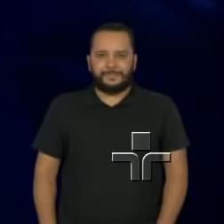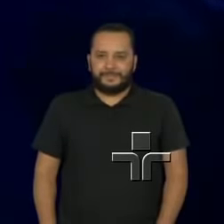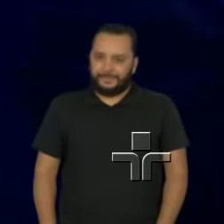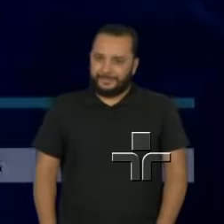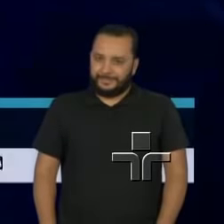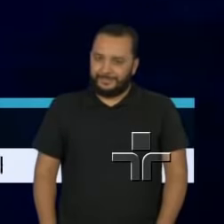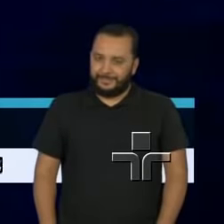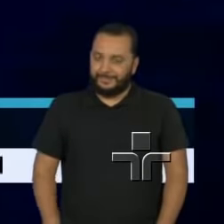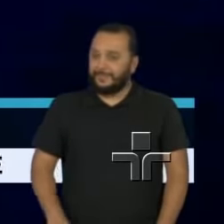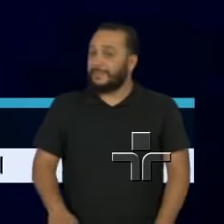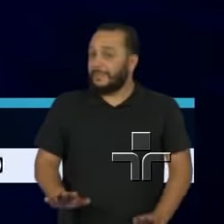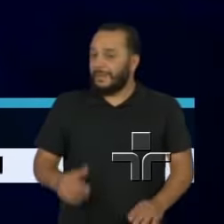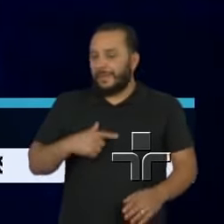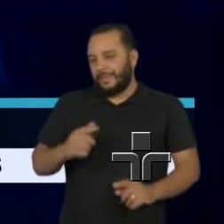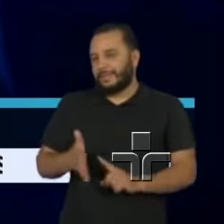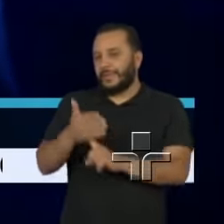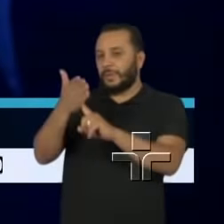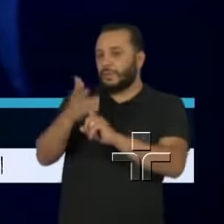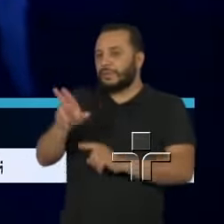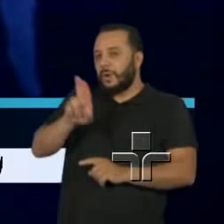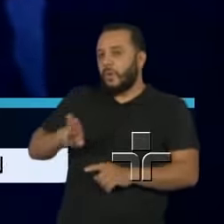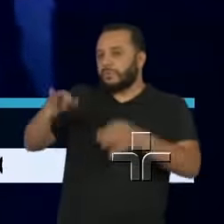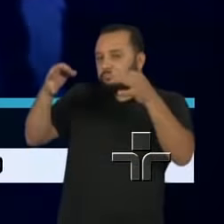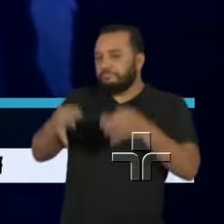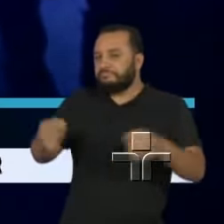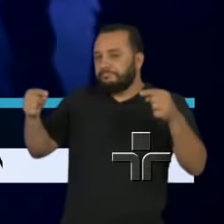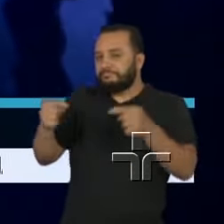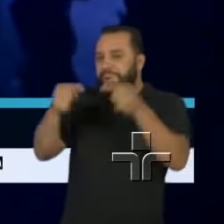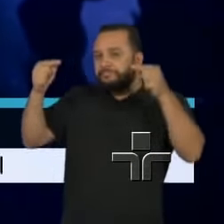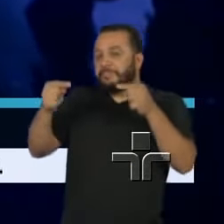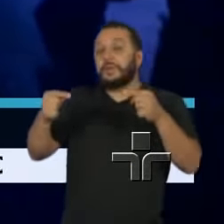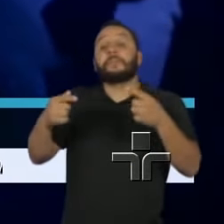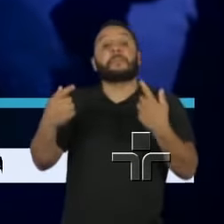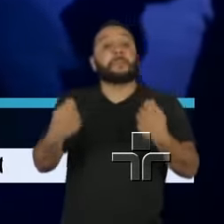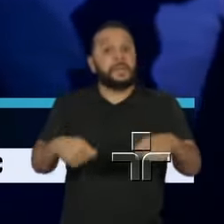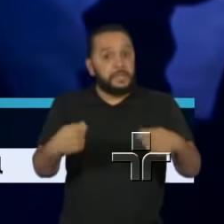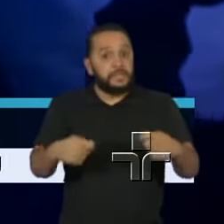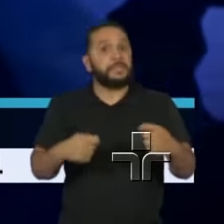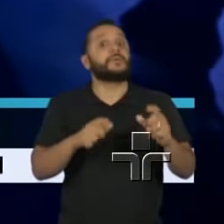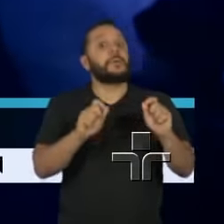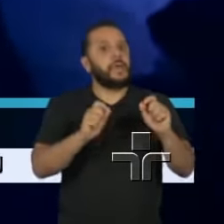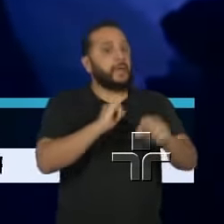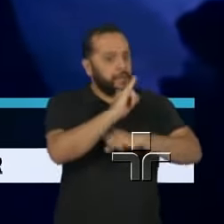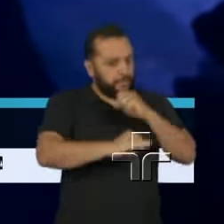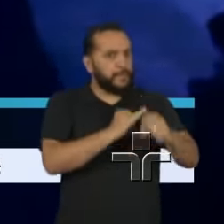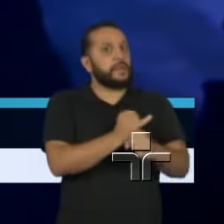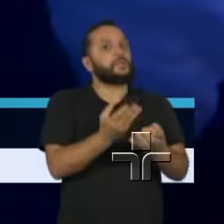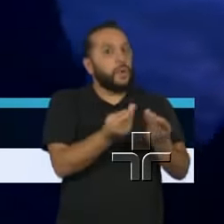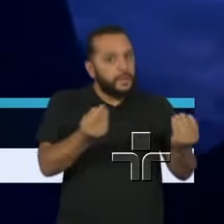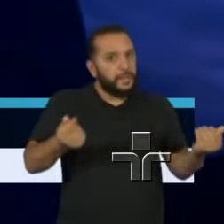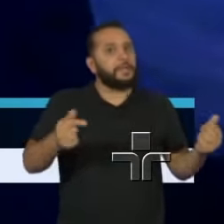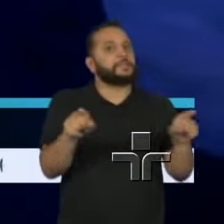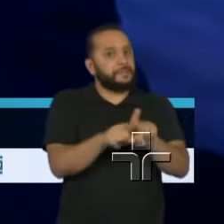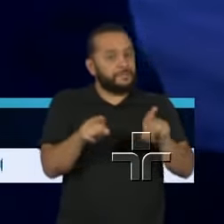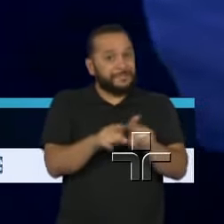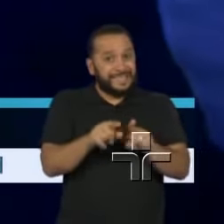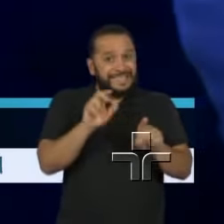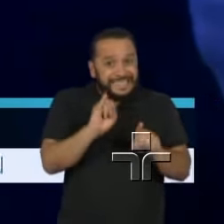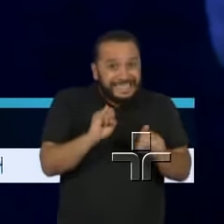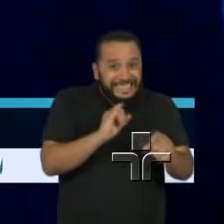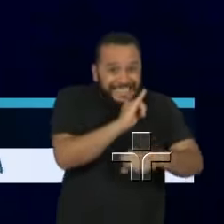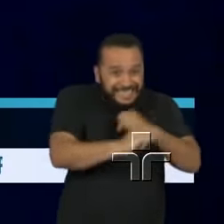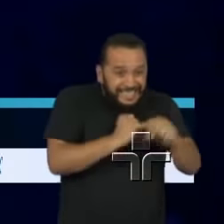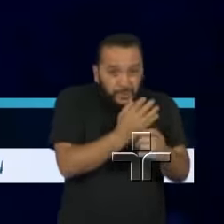O uso adequado da tecnologia depende em grande medida da oferta de internet de qualidade. Sem ela, não é possível realizar as tarefas